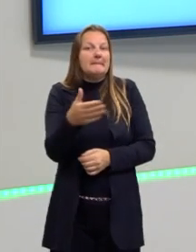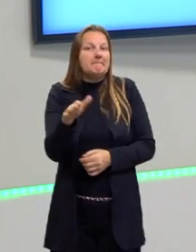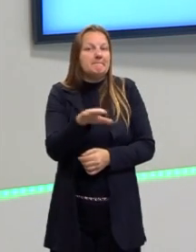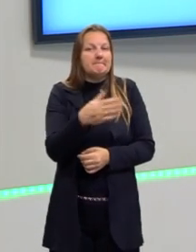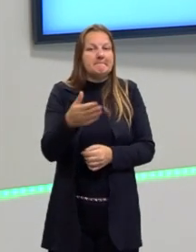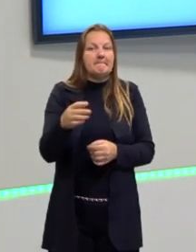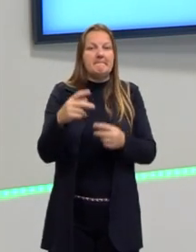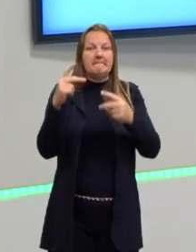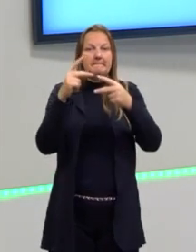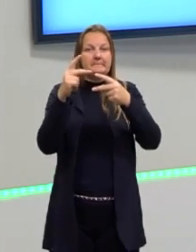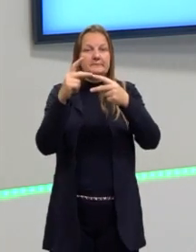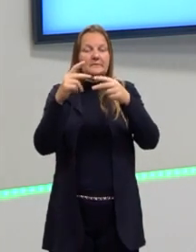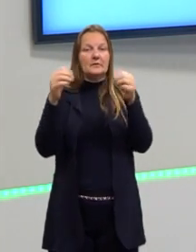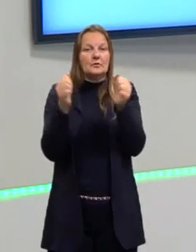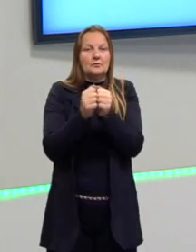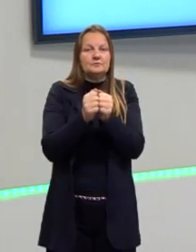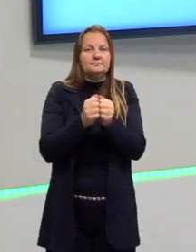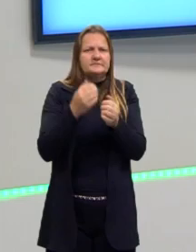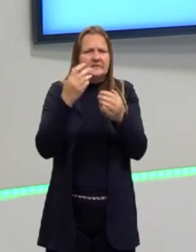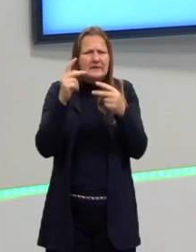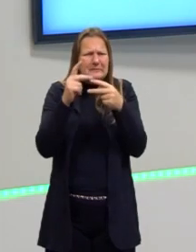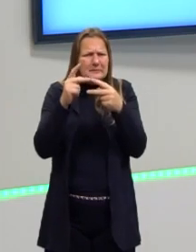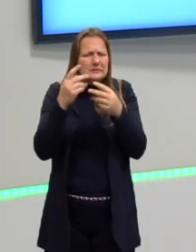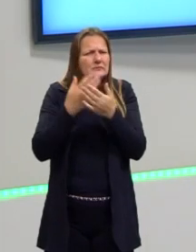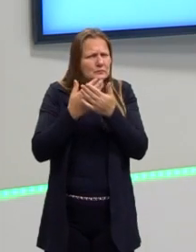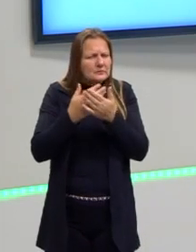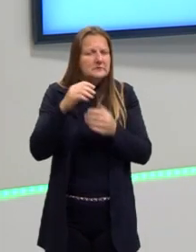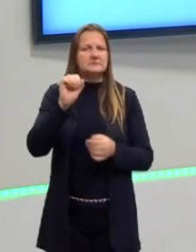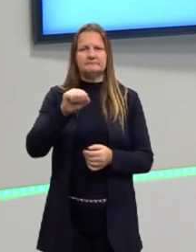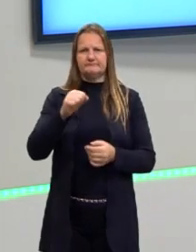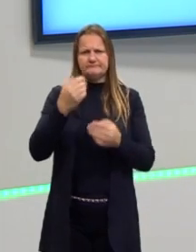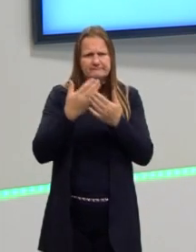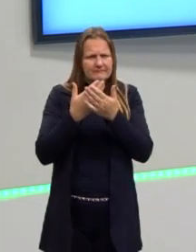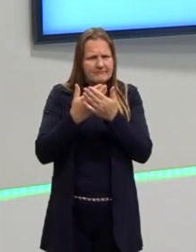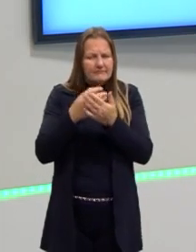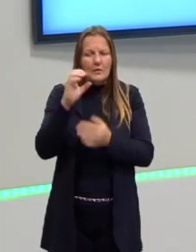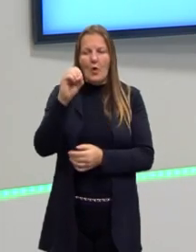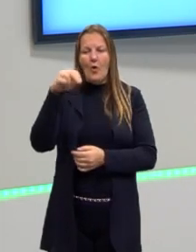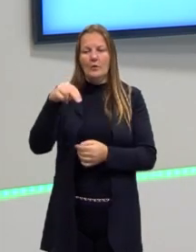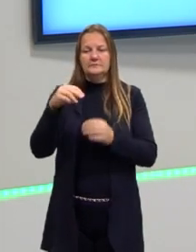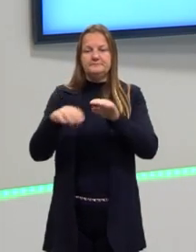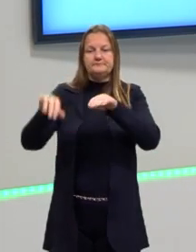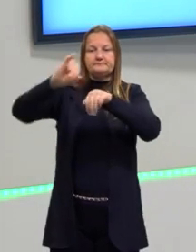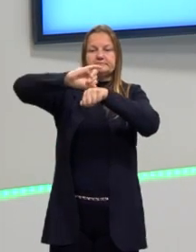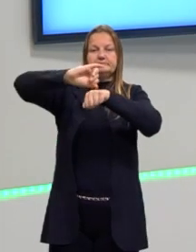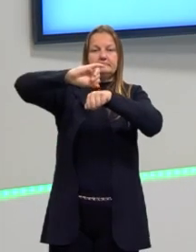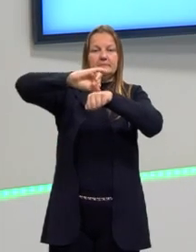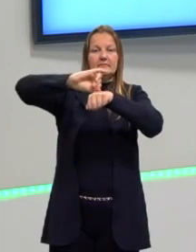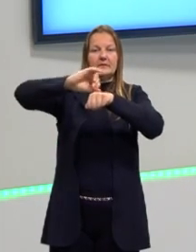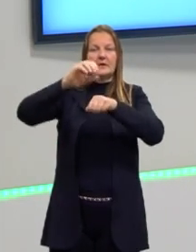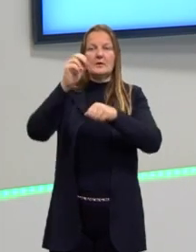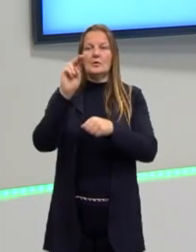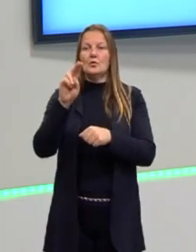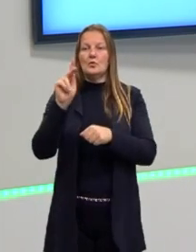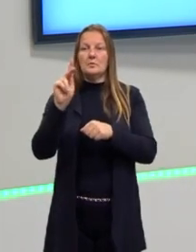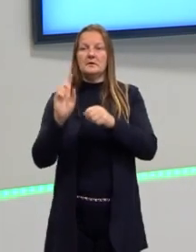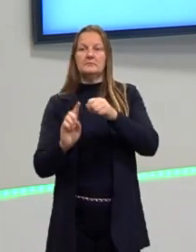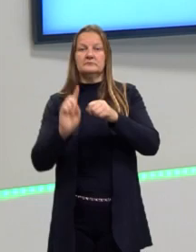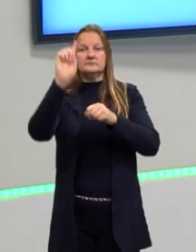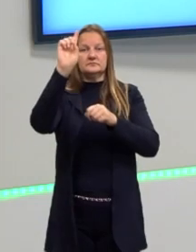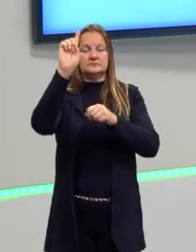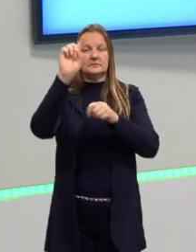a mastora a gente não estuda preposição a gente não diz que homem em cima up para cima